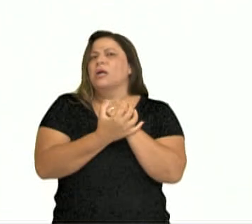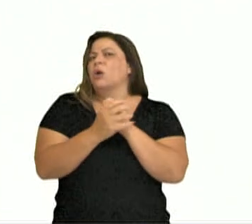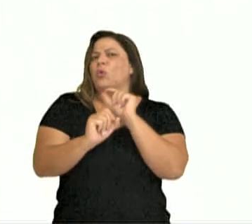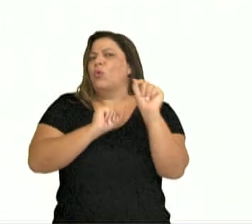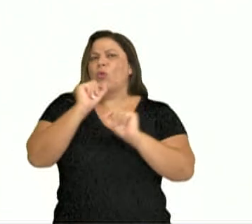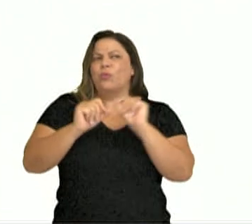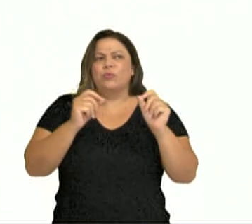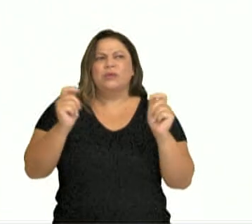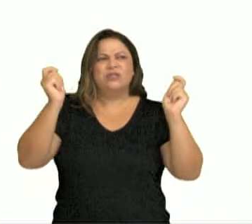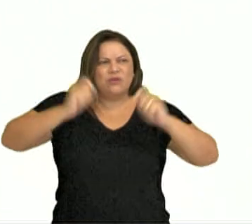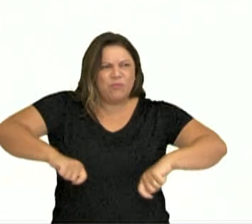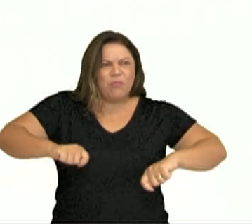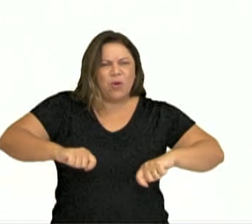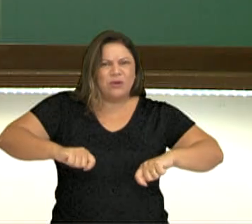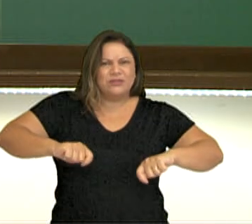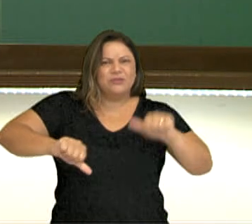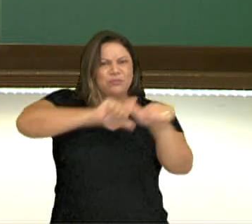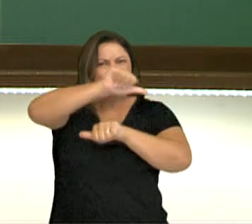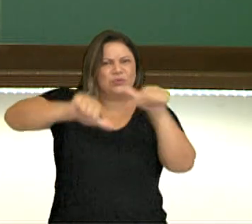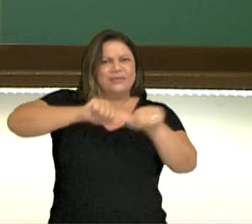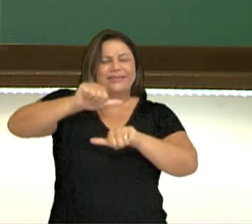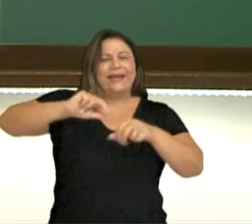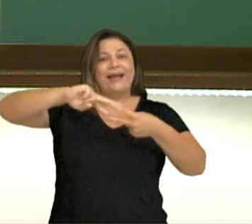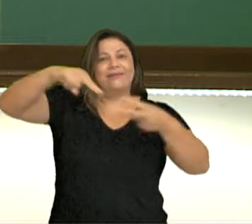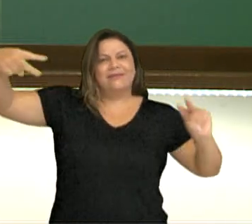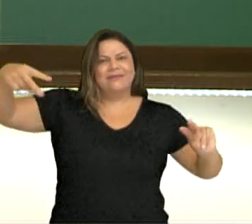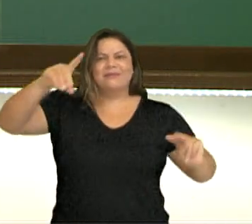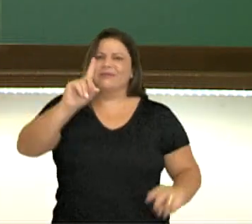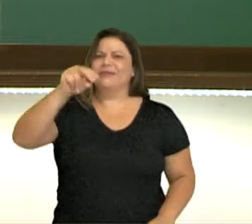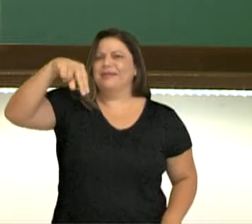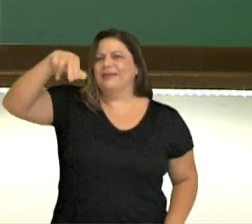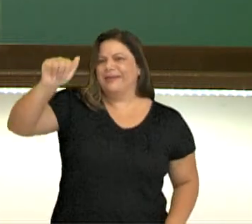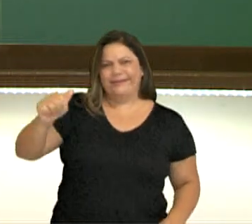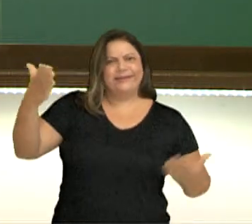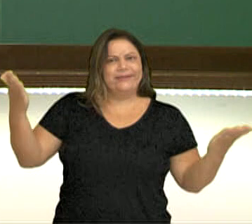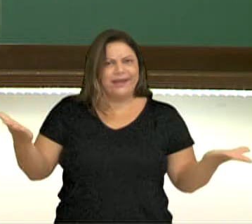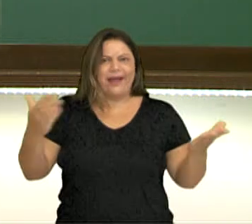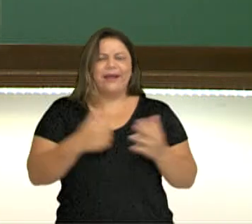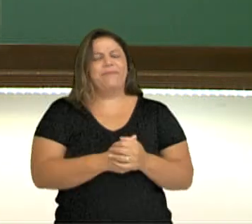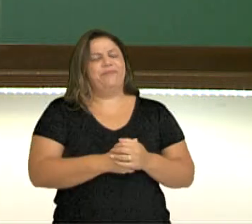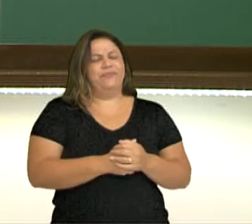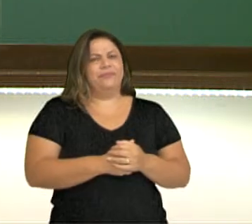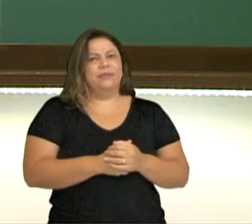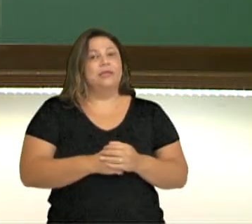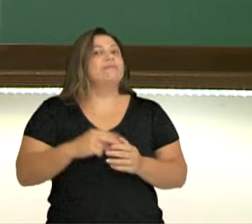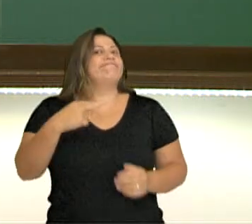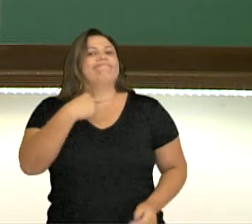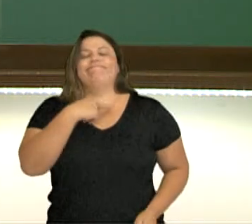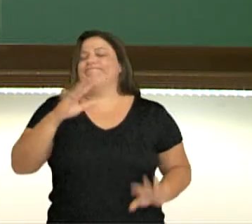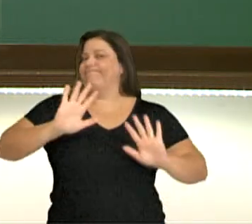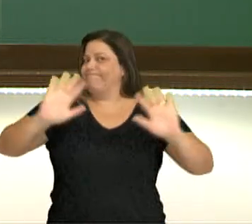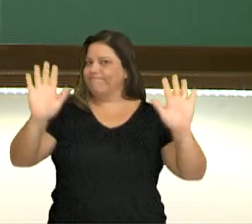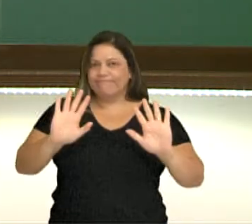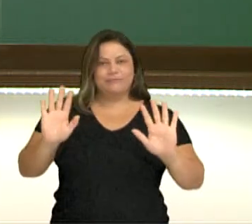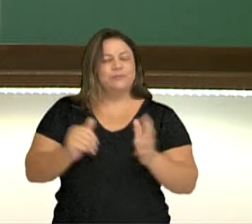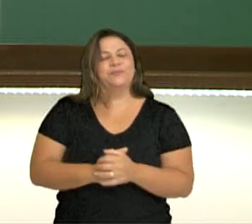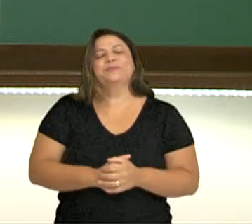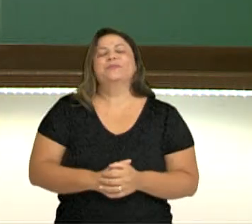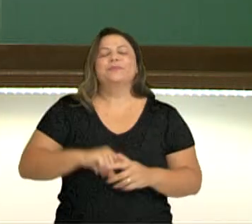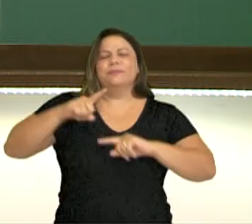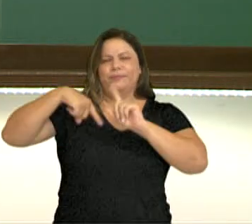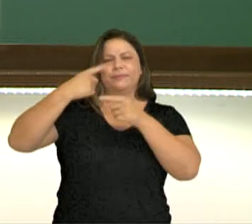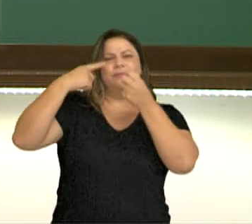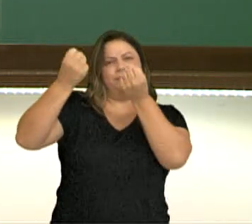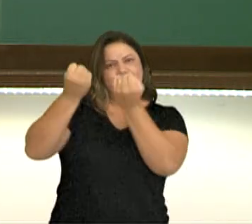o DNA? O que vocês acham? Foi um assunto bem debatido nos últimos tempos, né? Não pode, gente. A gente vai ver o porquê. Olha só